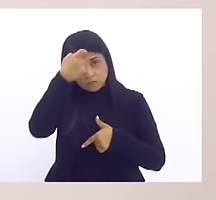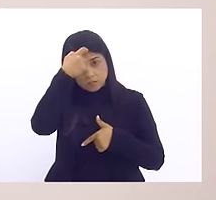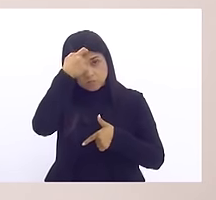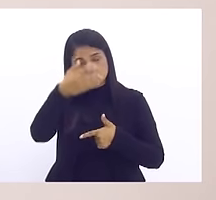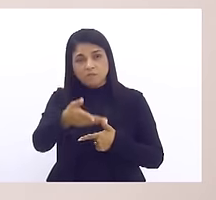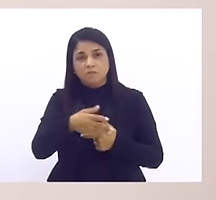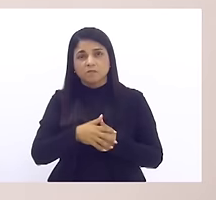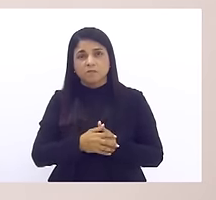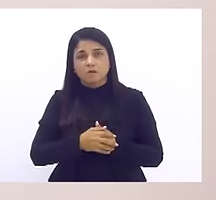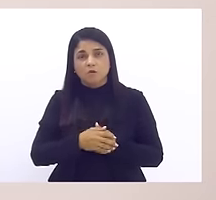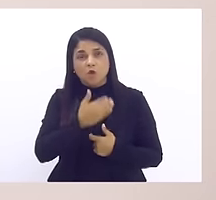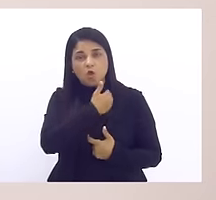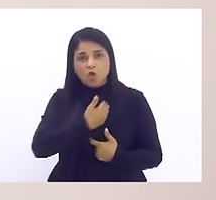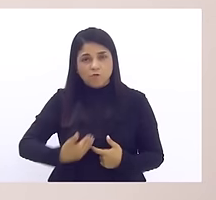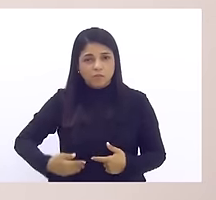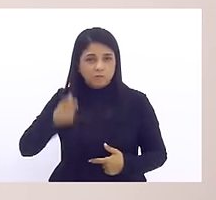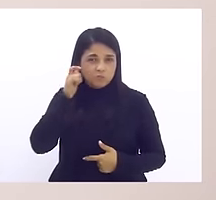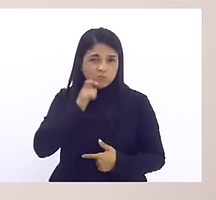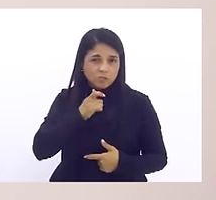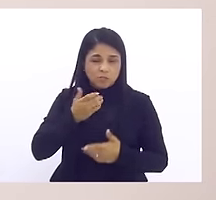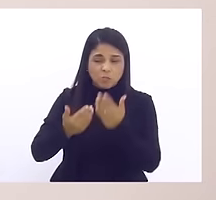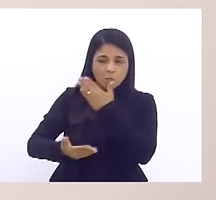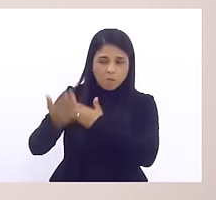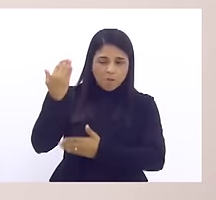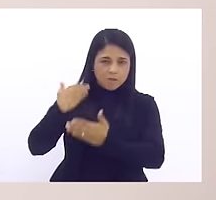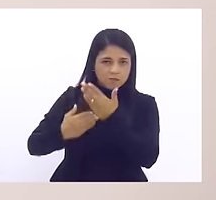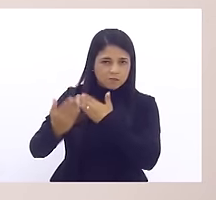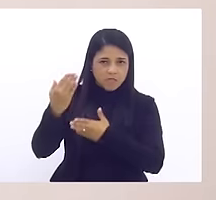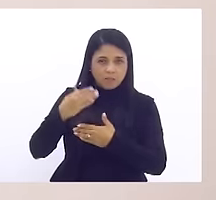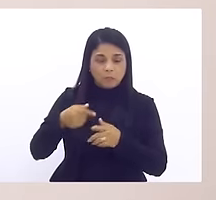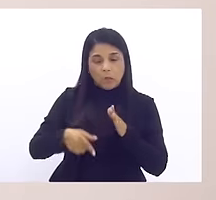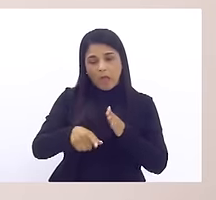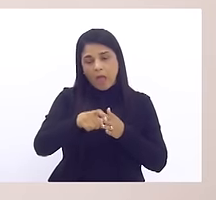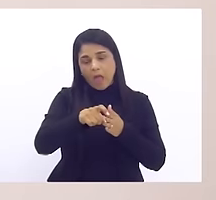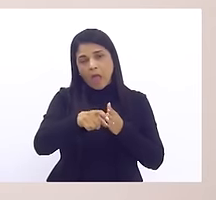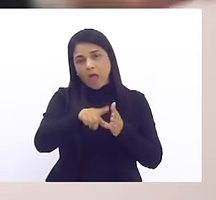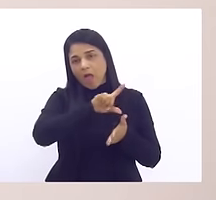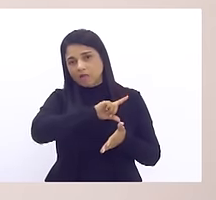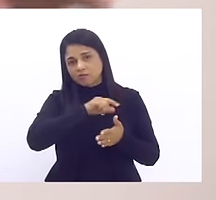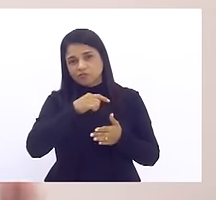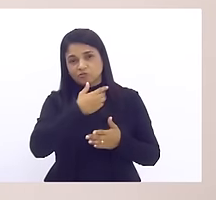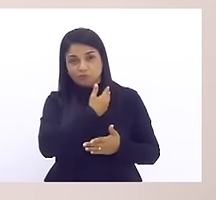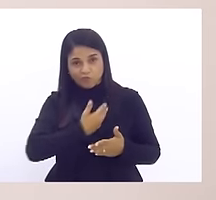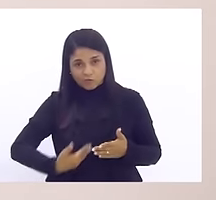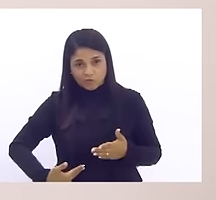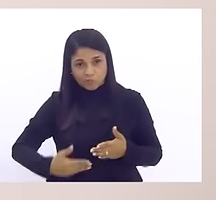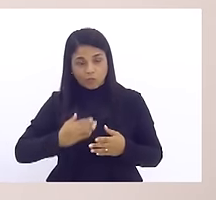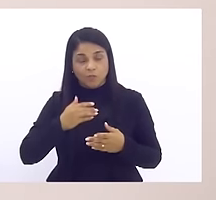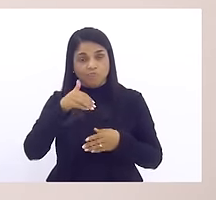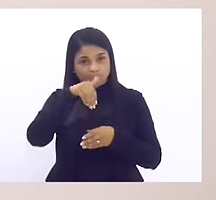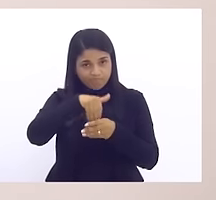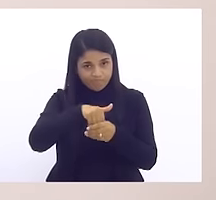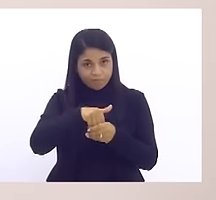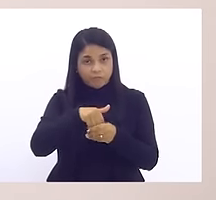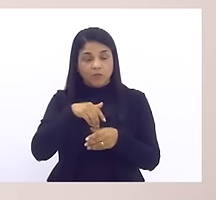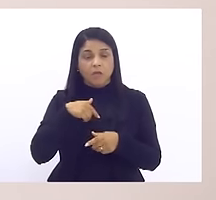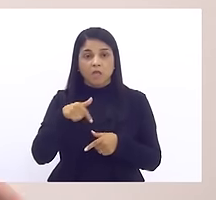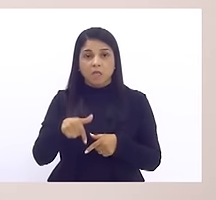porque o governador falou que no passado recente da vida dele antes dele ser Governador ele passou por uma situação